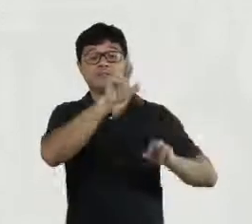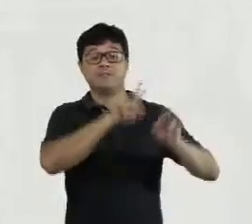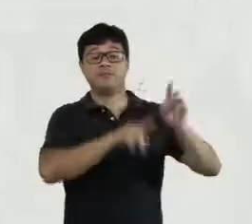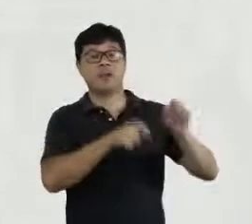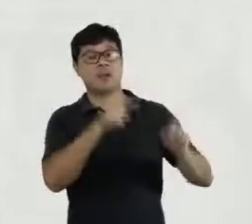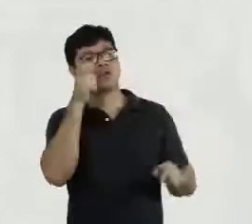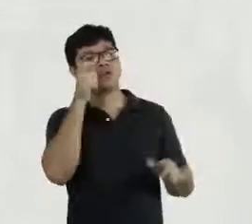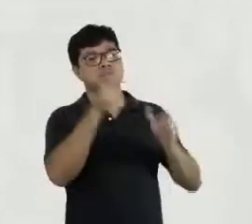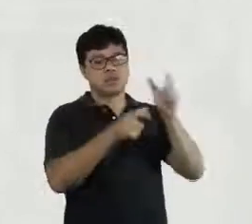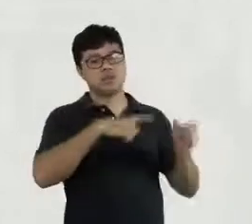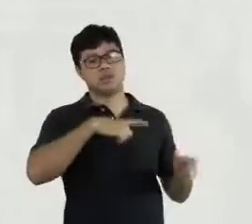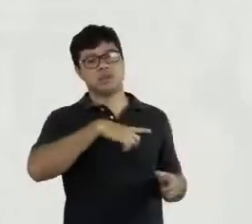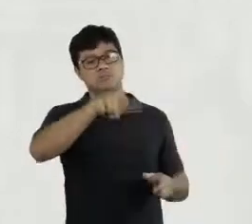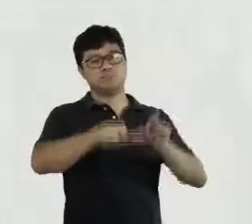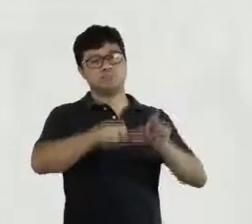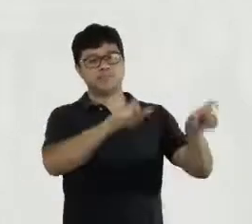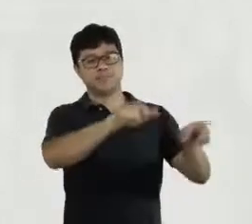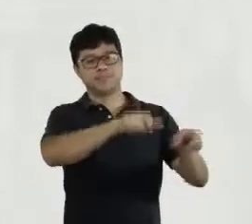interessados.